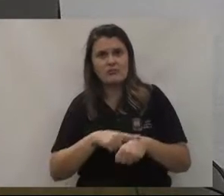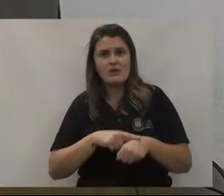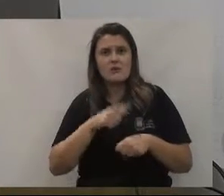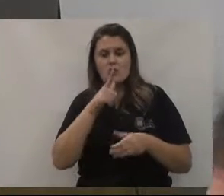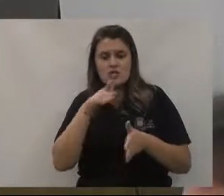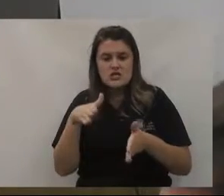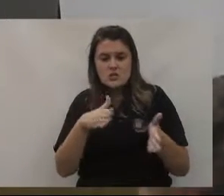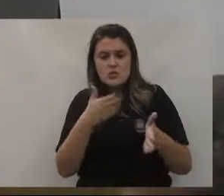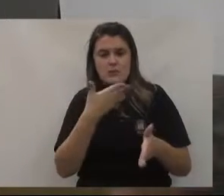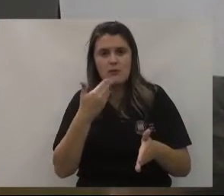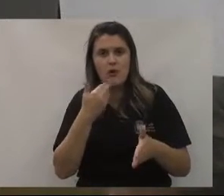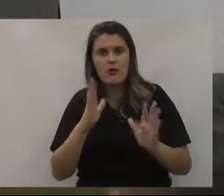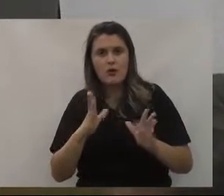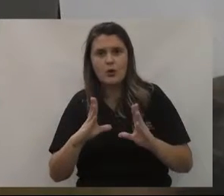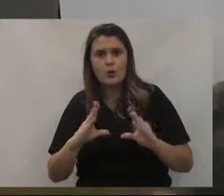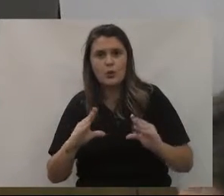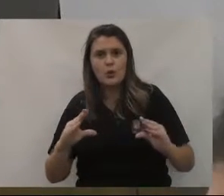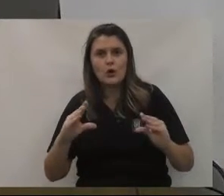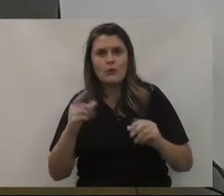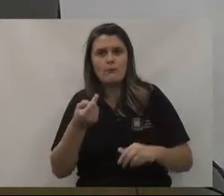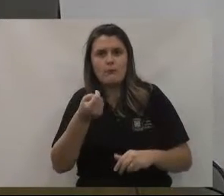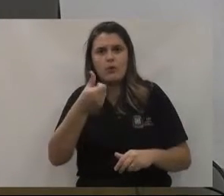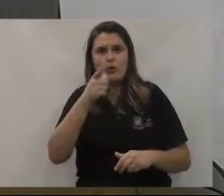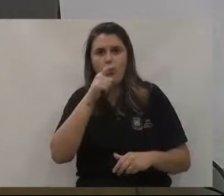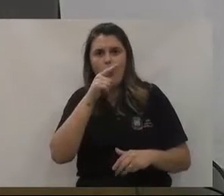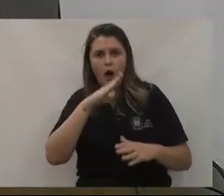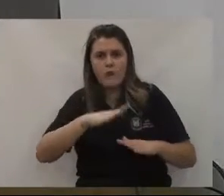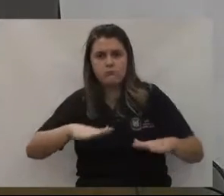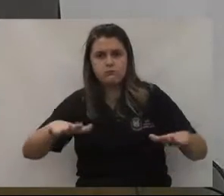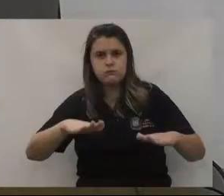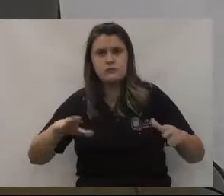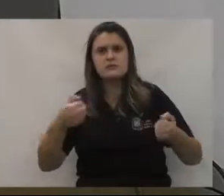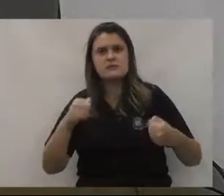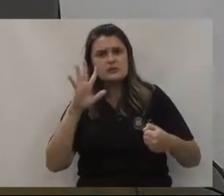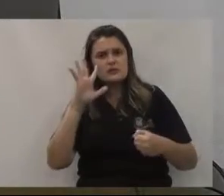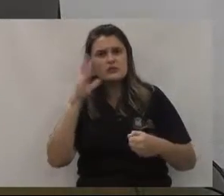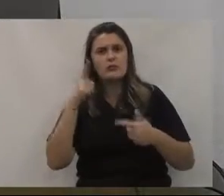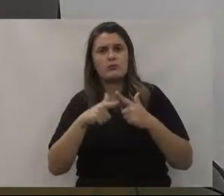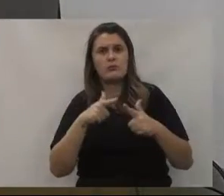melhor, para resolver esse problema, né?